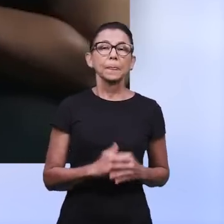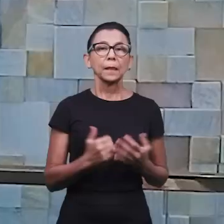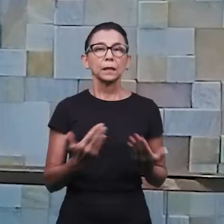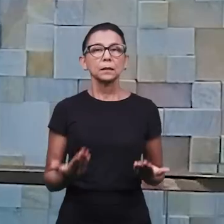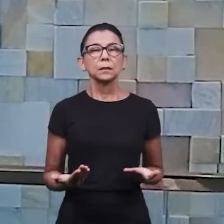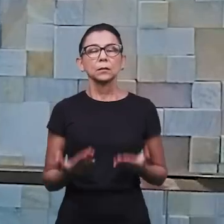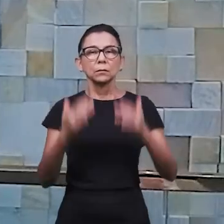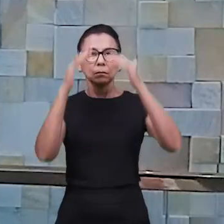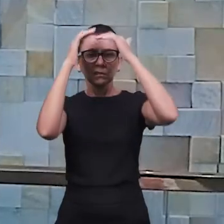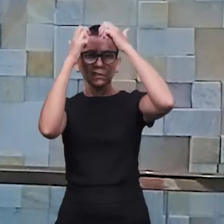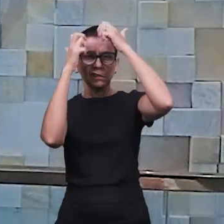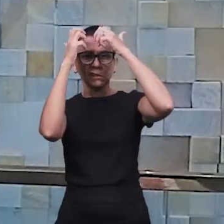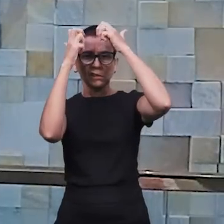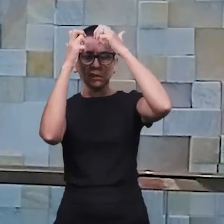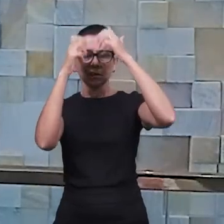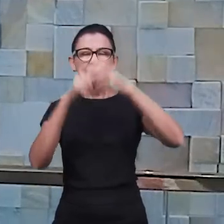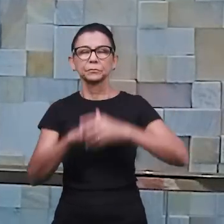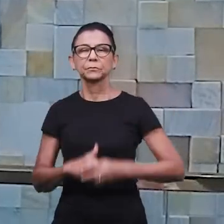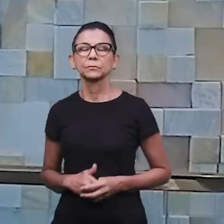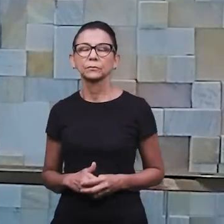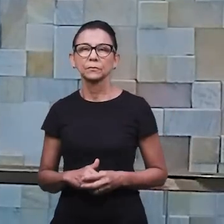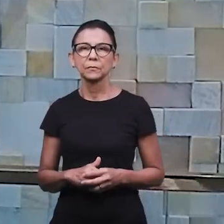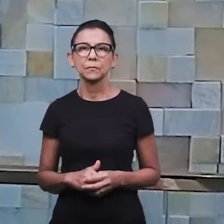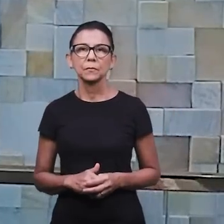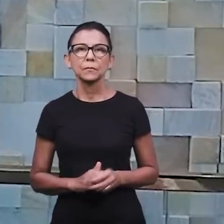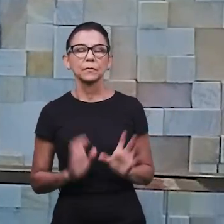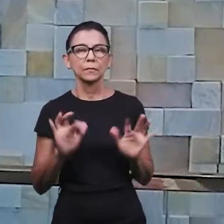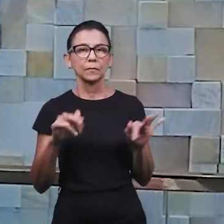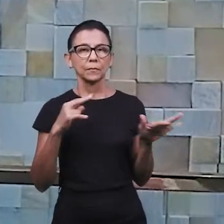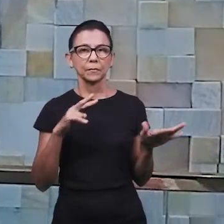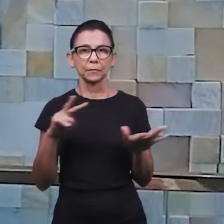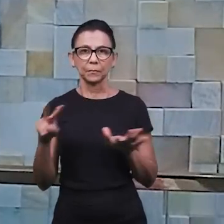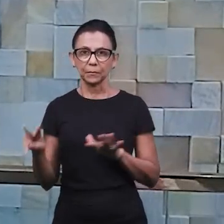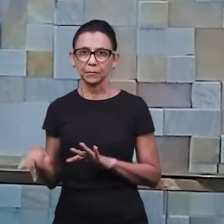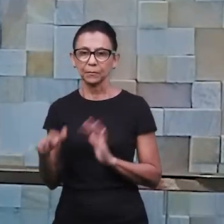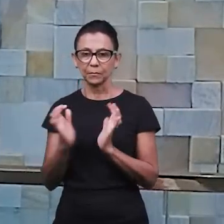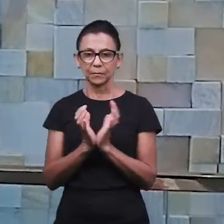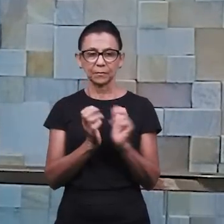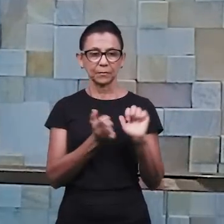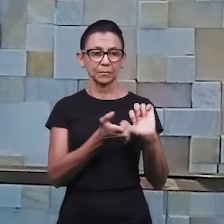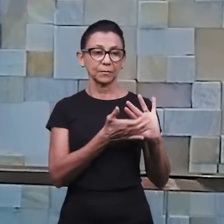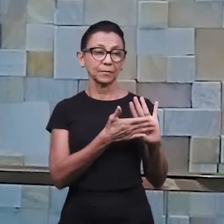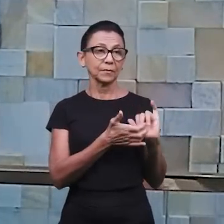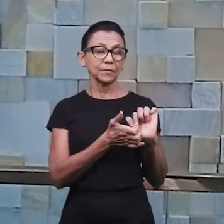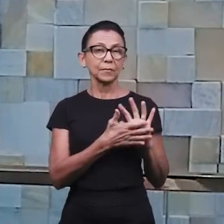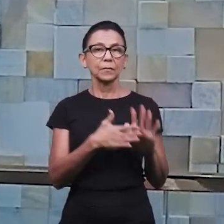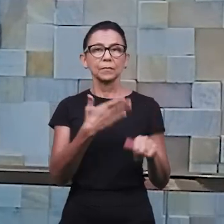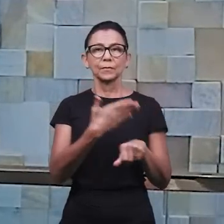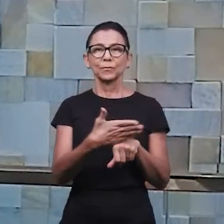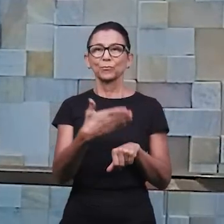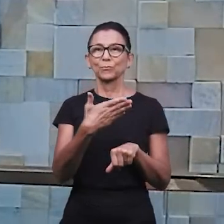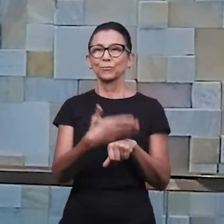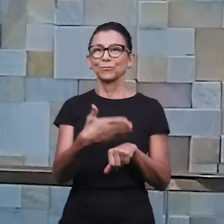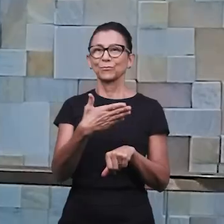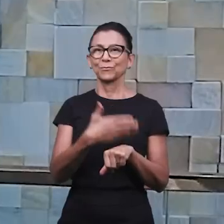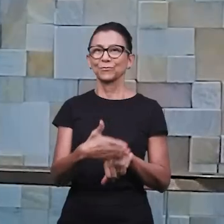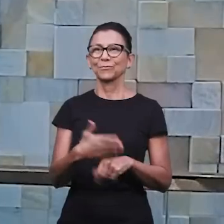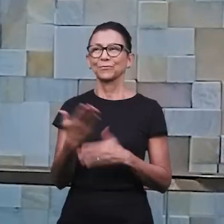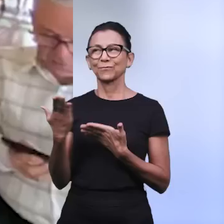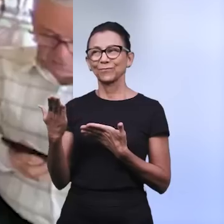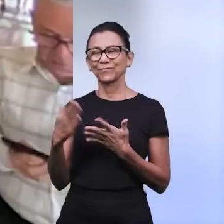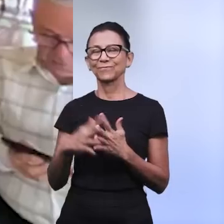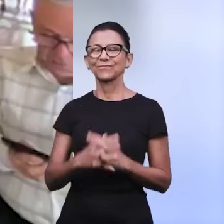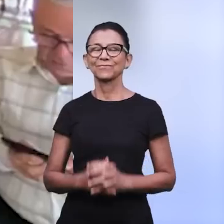cerebral. Neste final de semana, irmãos do grupo de louvor realizaram um ensaio geral. Confira as